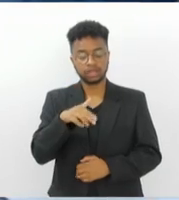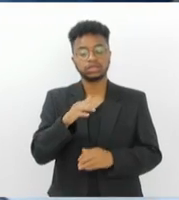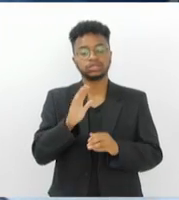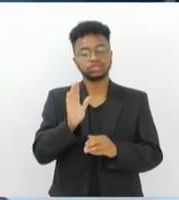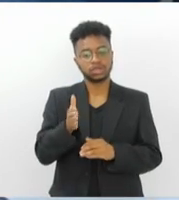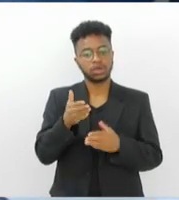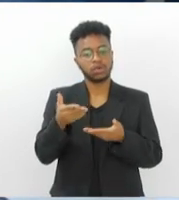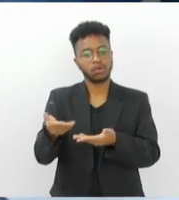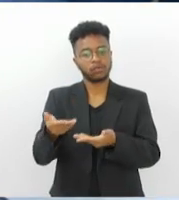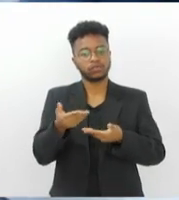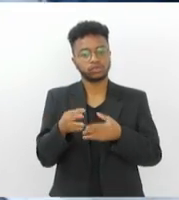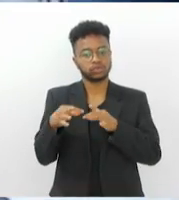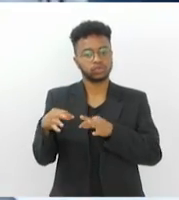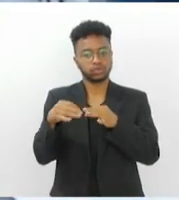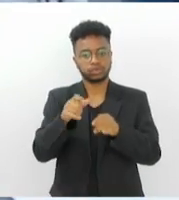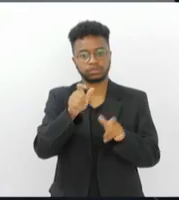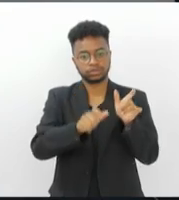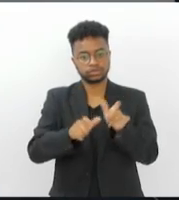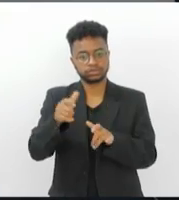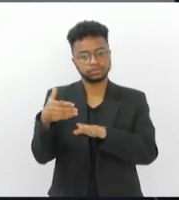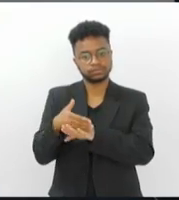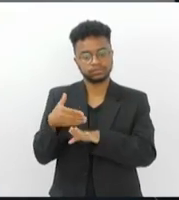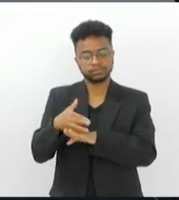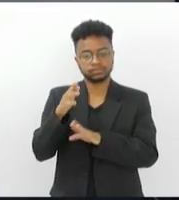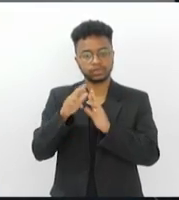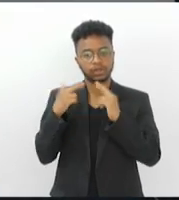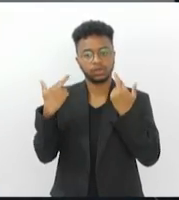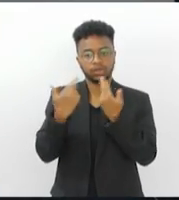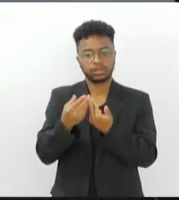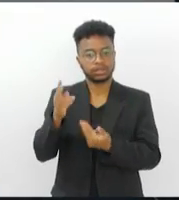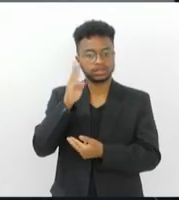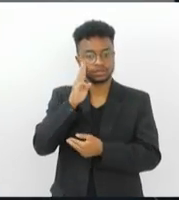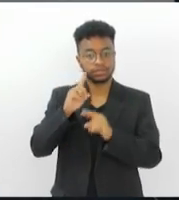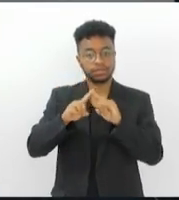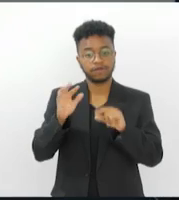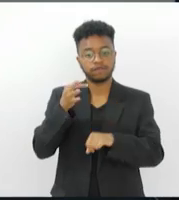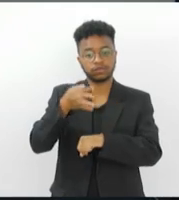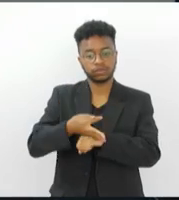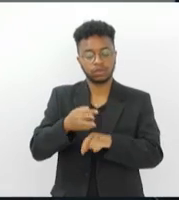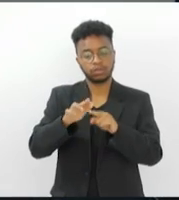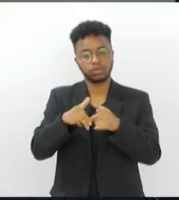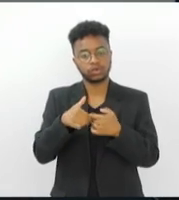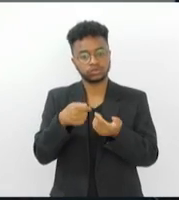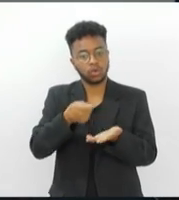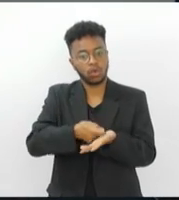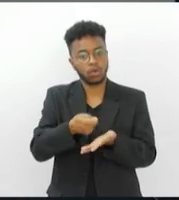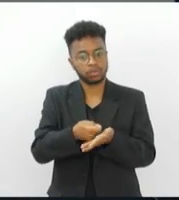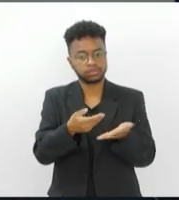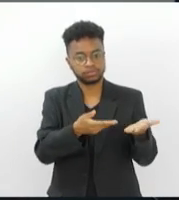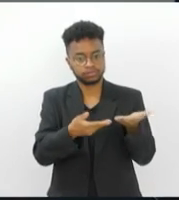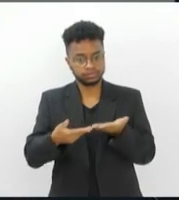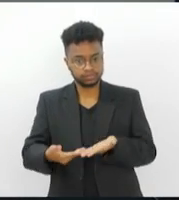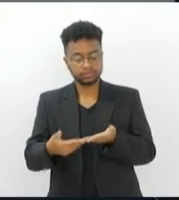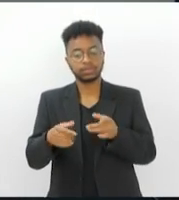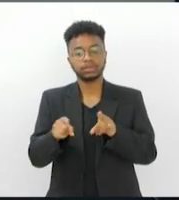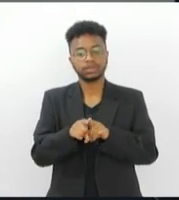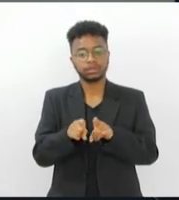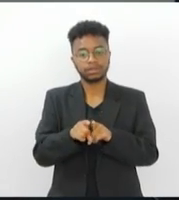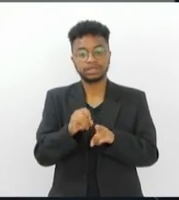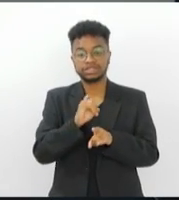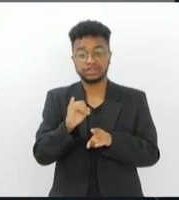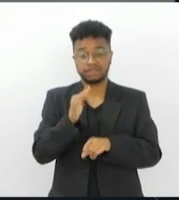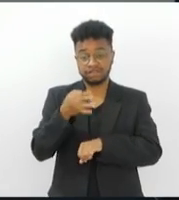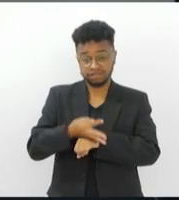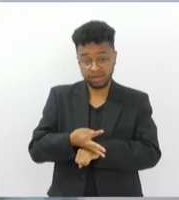convidados para a reunião desta terça-feira mas não compareceram e por isso serão convocados inclusive com condução coercitiva